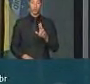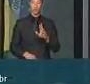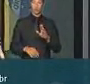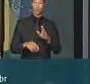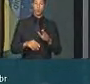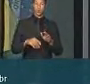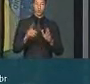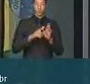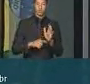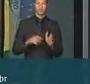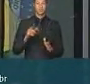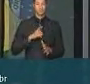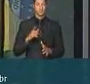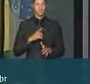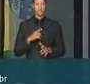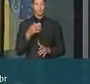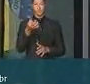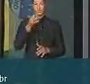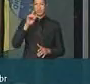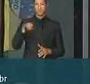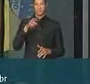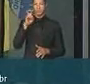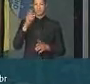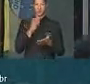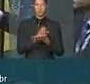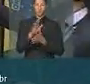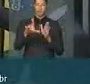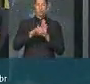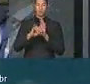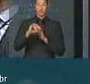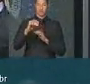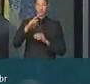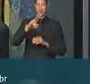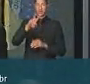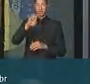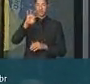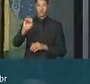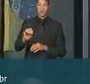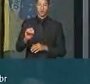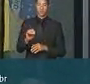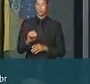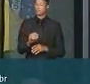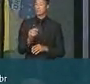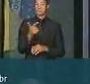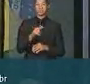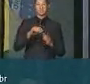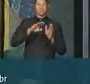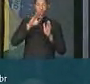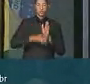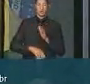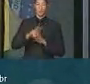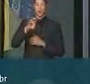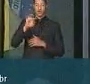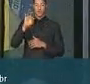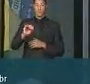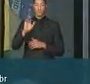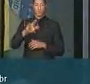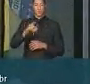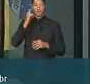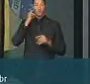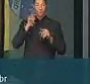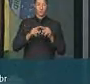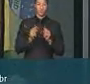inflação tivemos uma inflação de 6,5 aprovamos a lei ela vetou não derrubar esse veto é